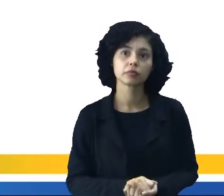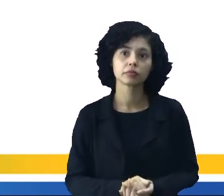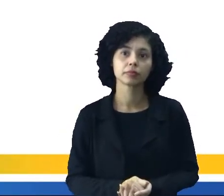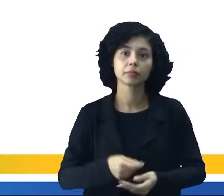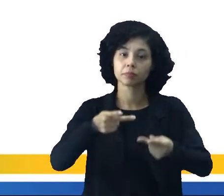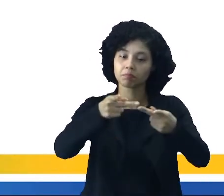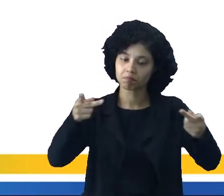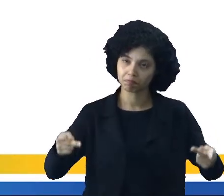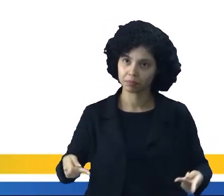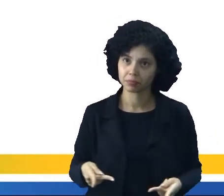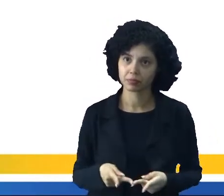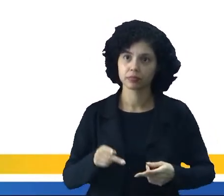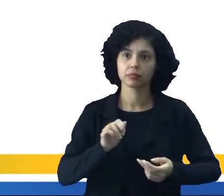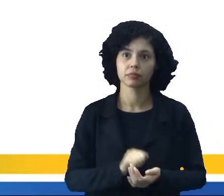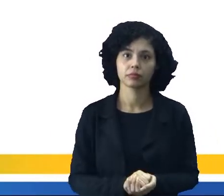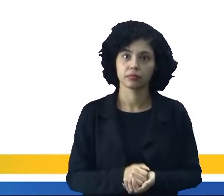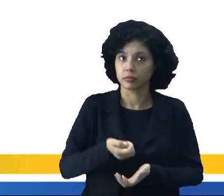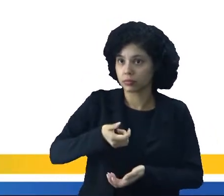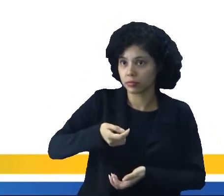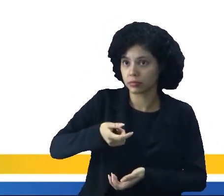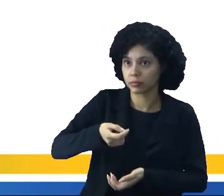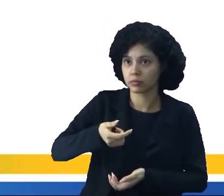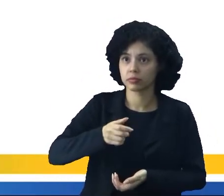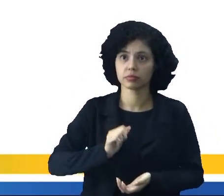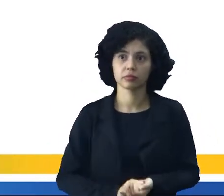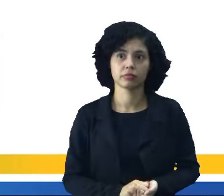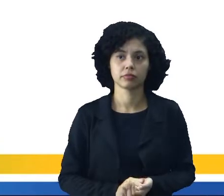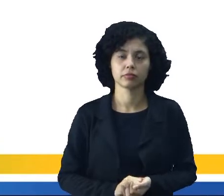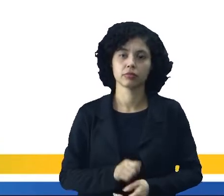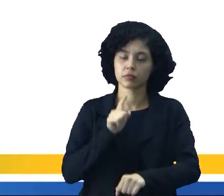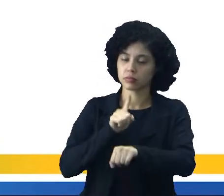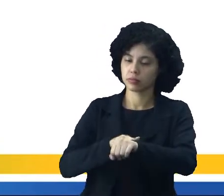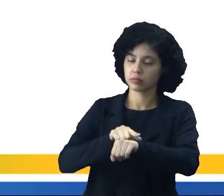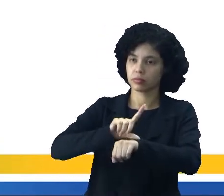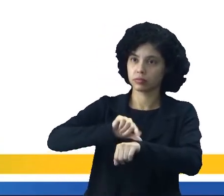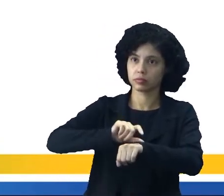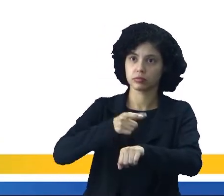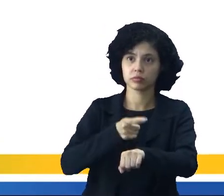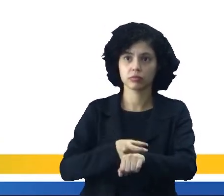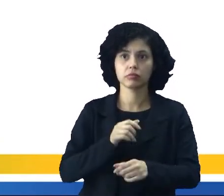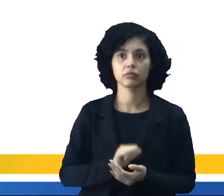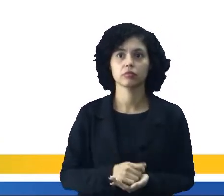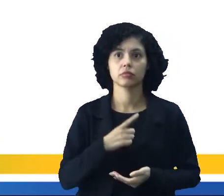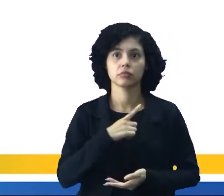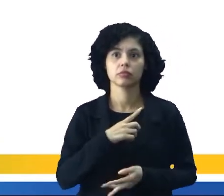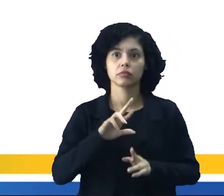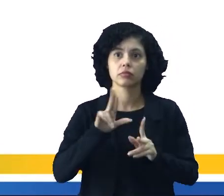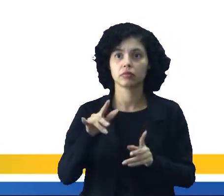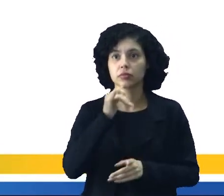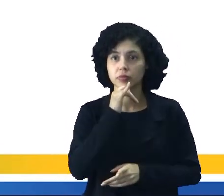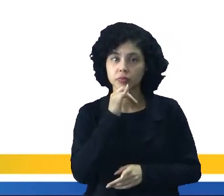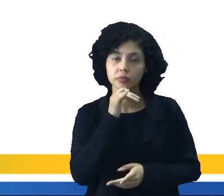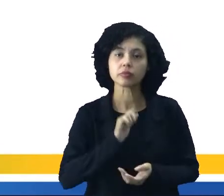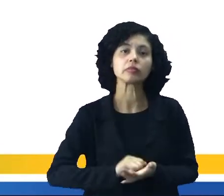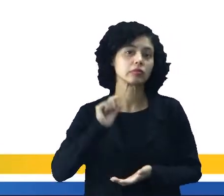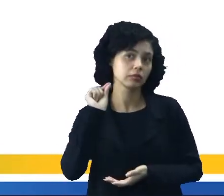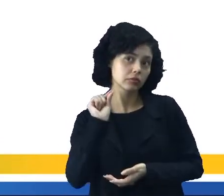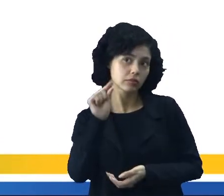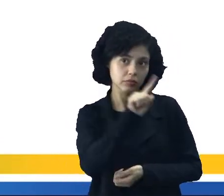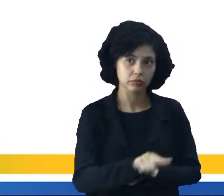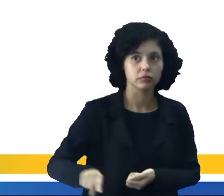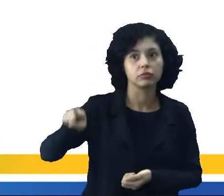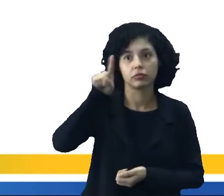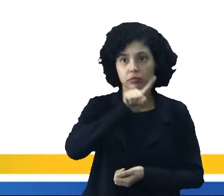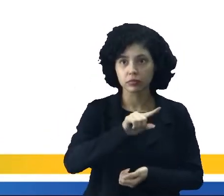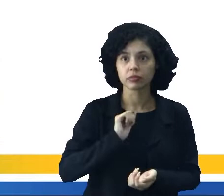uma pizza uma moeda um relógio é nós temos aí exemplos diferentes do que é uma